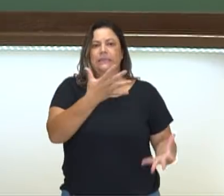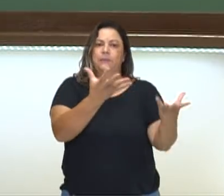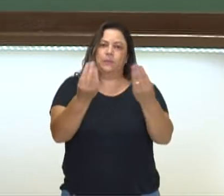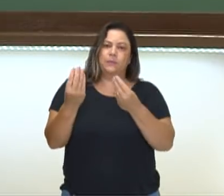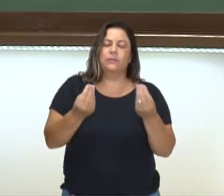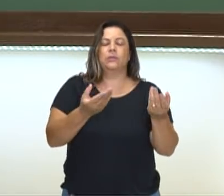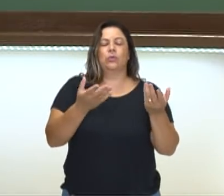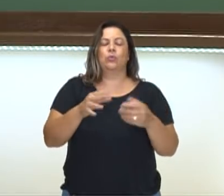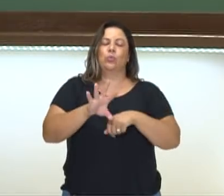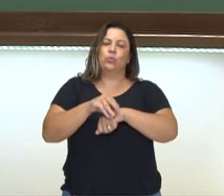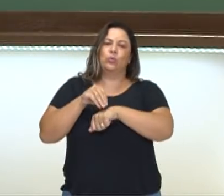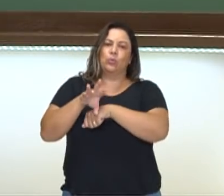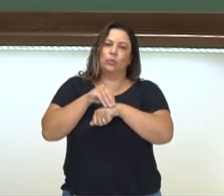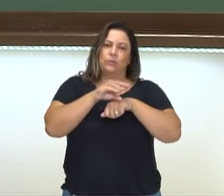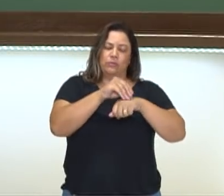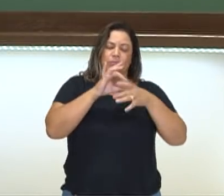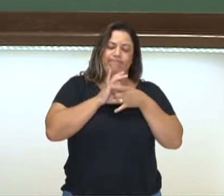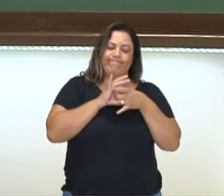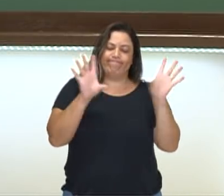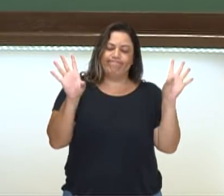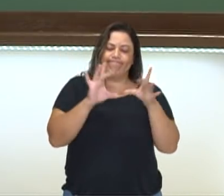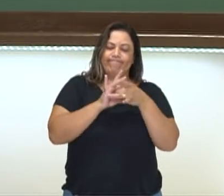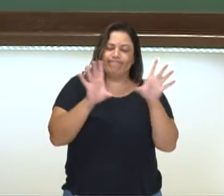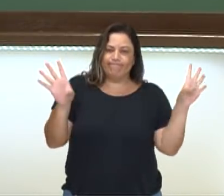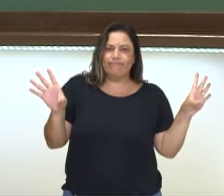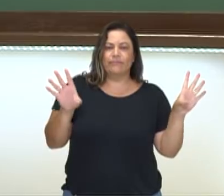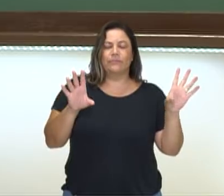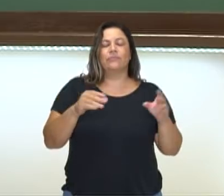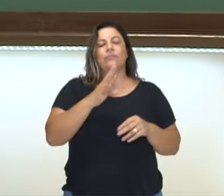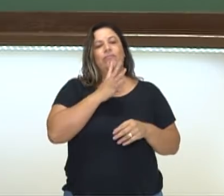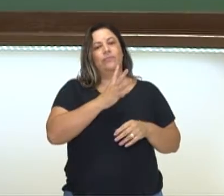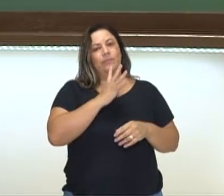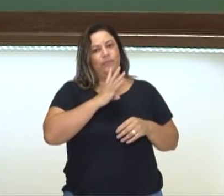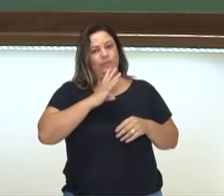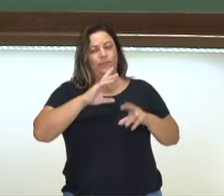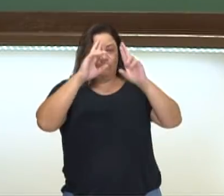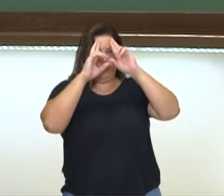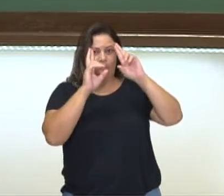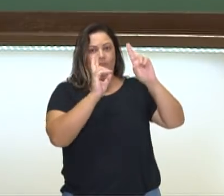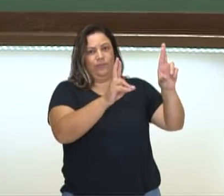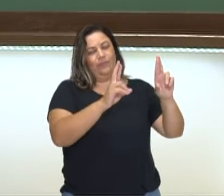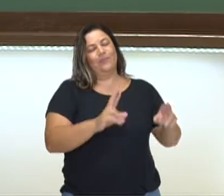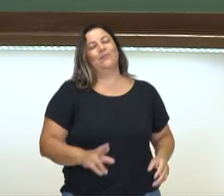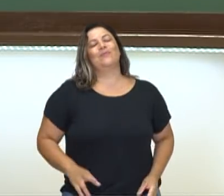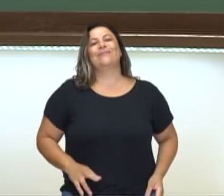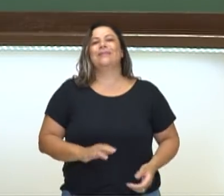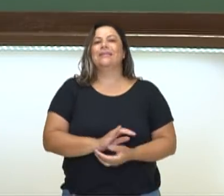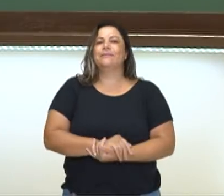esqueçam, o conhecimento nos liberta. Conhecer para respeitar. Até a próxima aula.